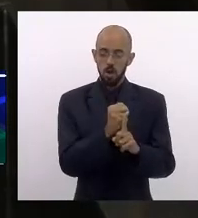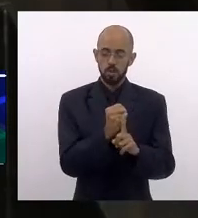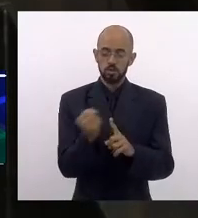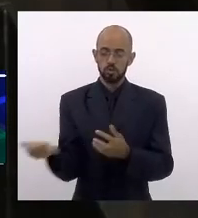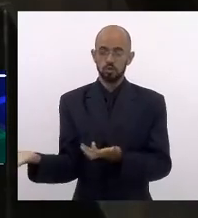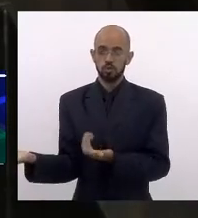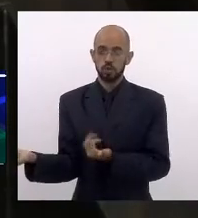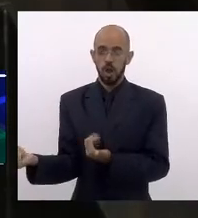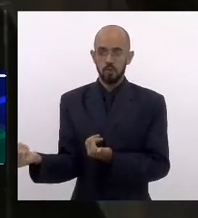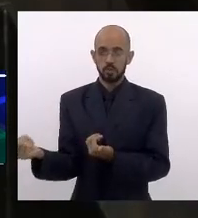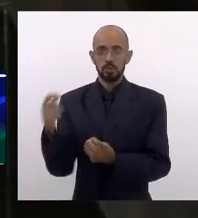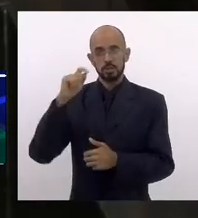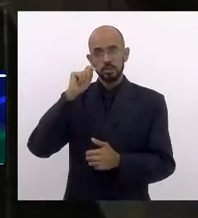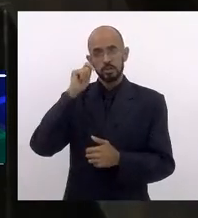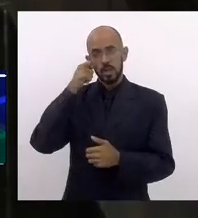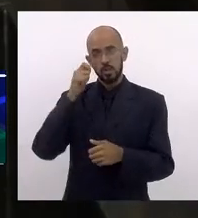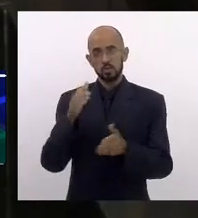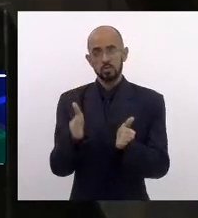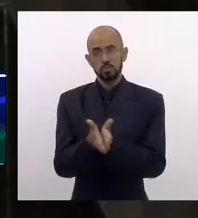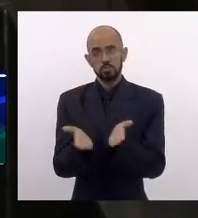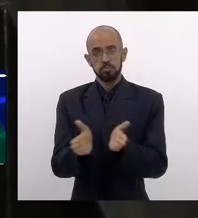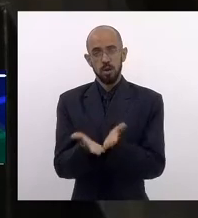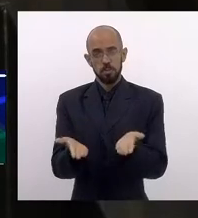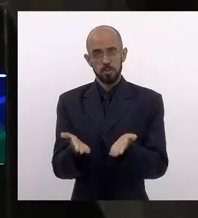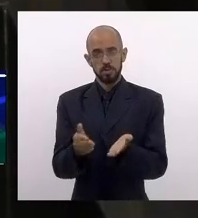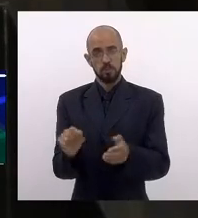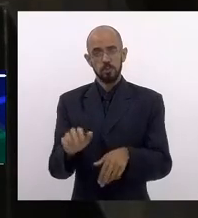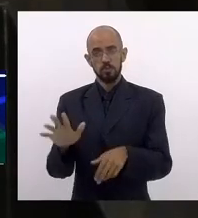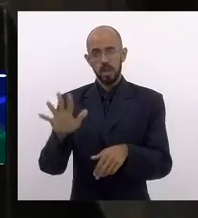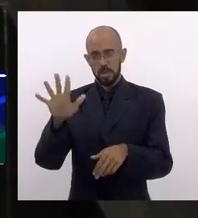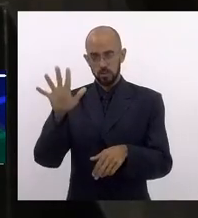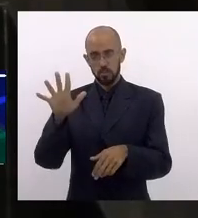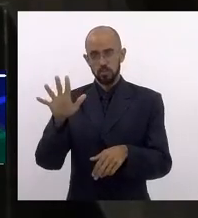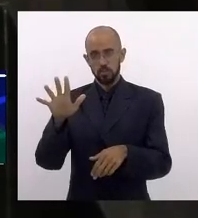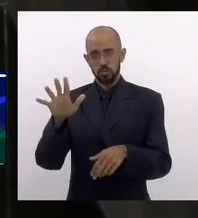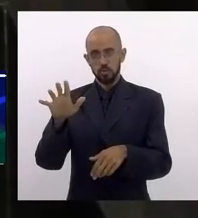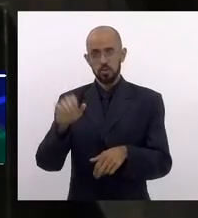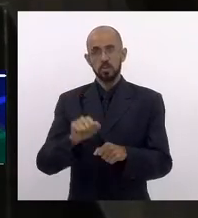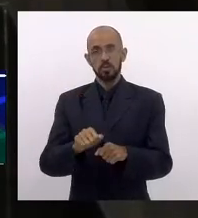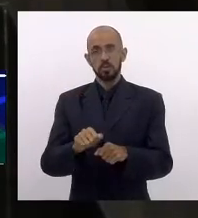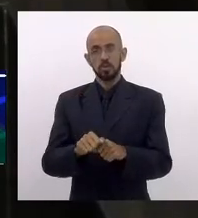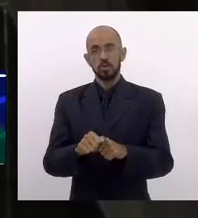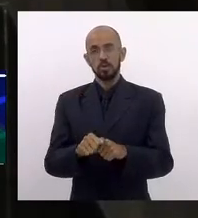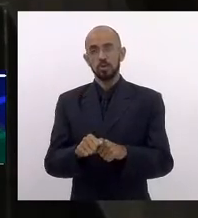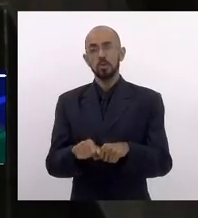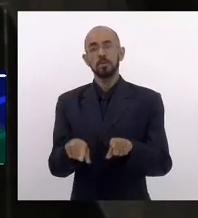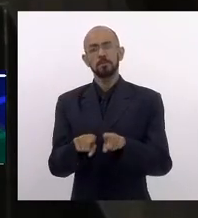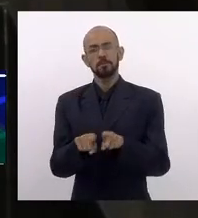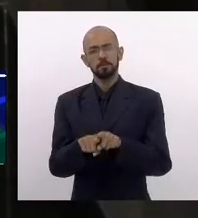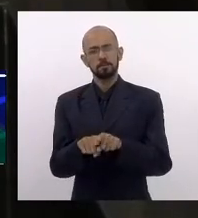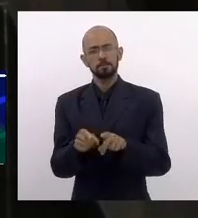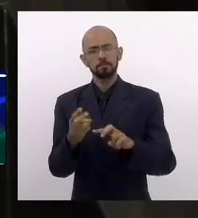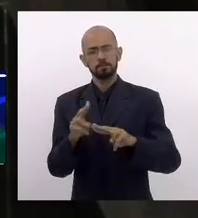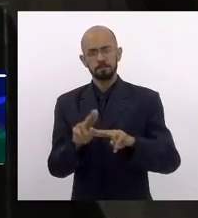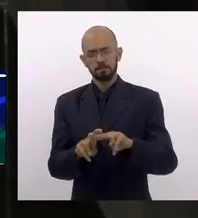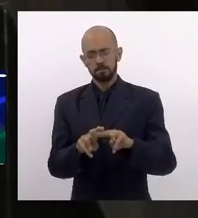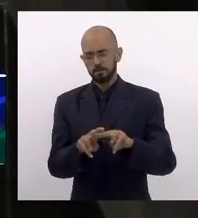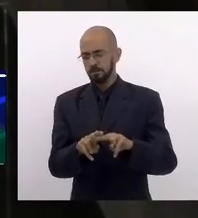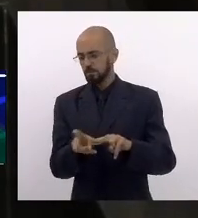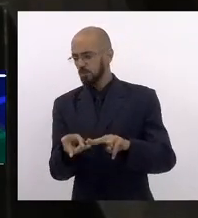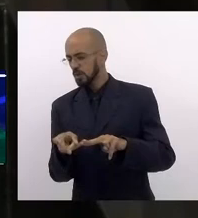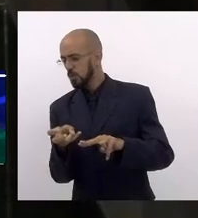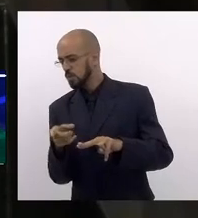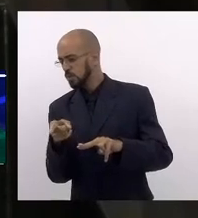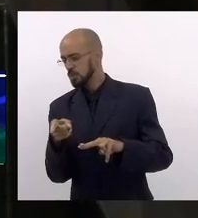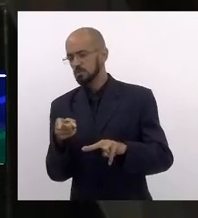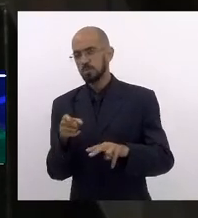negro, matado muito pobre, matado muito favelado, isso para não entrar em outras esferas, como as prisões por reconhecimento fotográfico, mas vou ficar nas